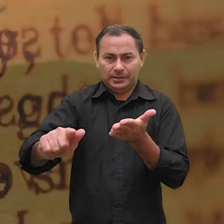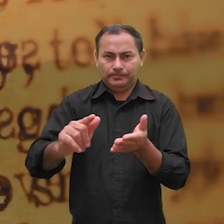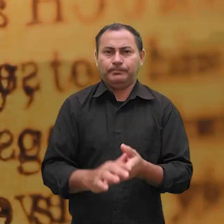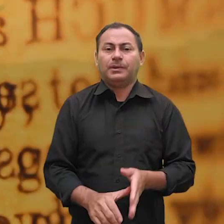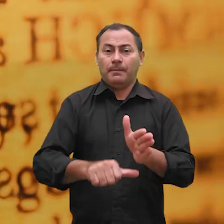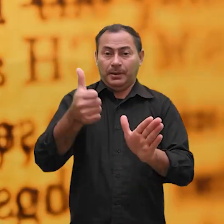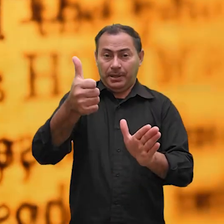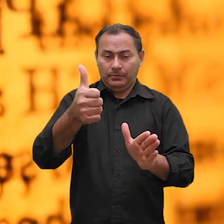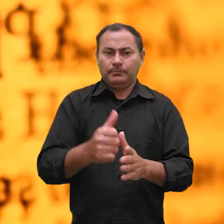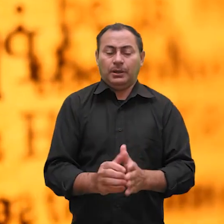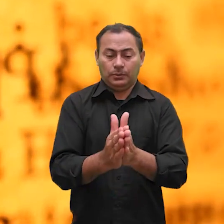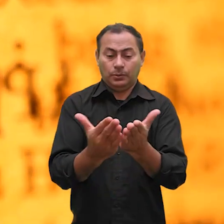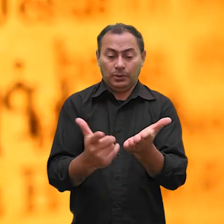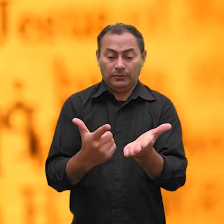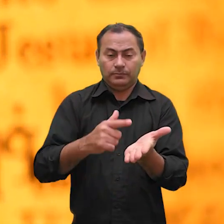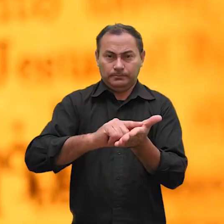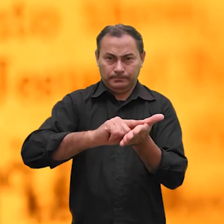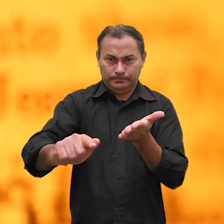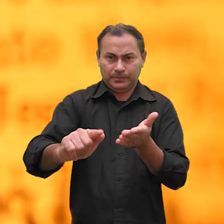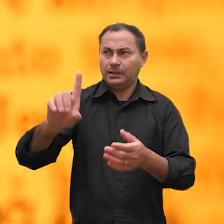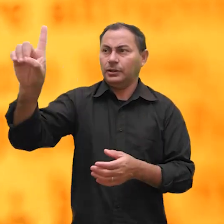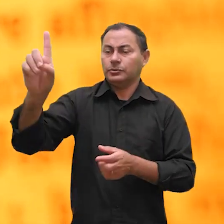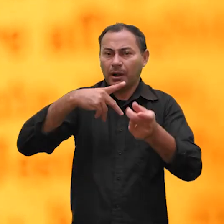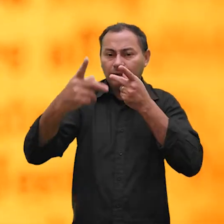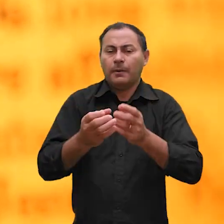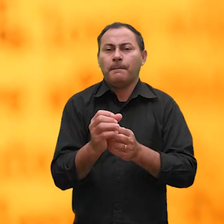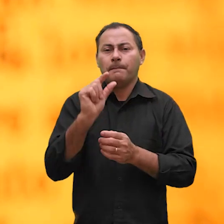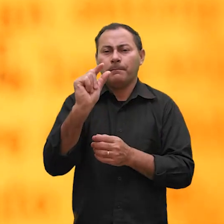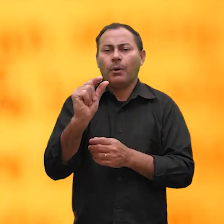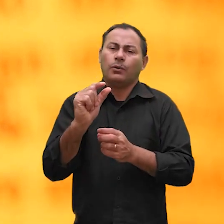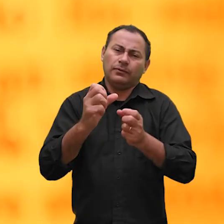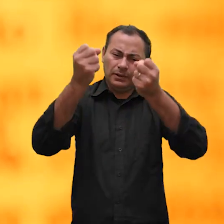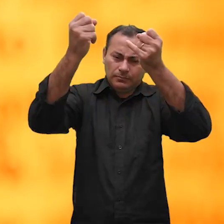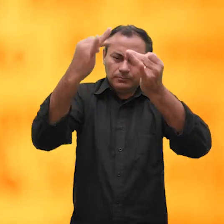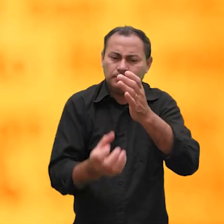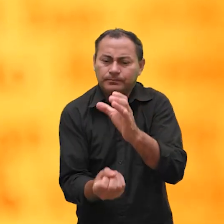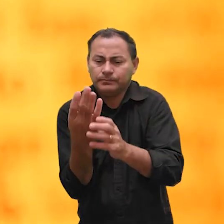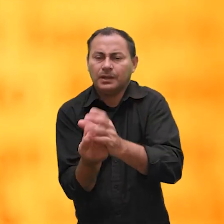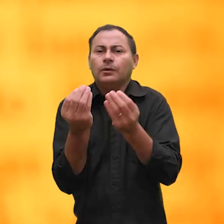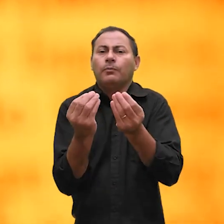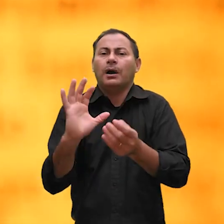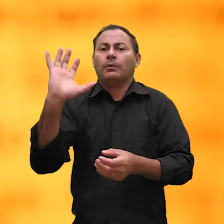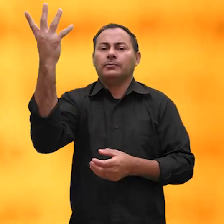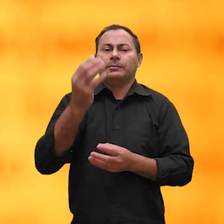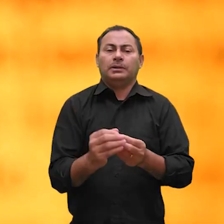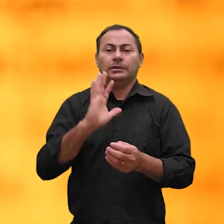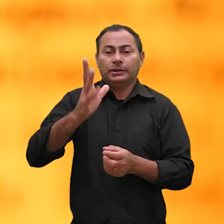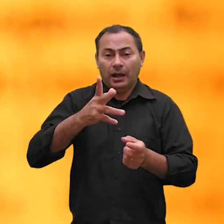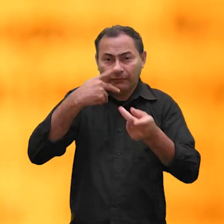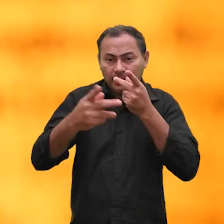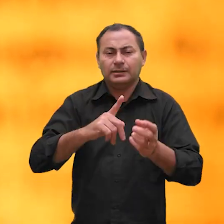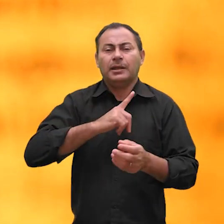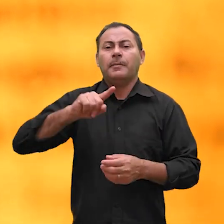Gênesis. Primeiramente, no livro de Gênesis, Deus nos fala pouco sobre a criação e como ela aconteceu.